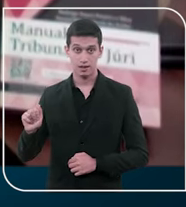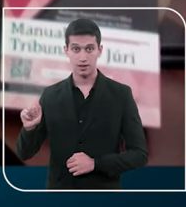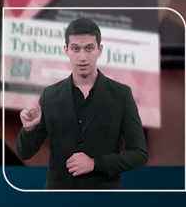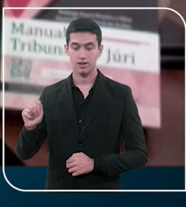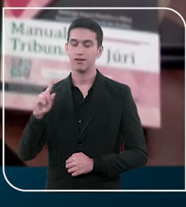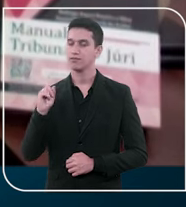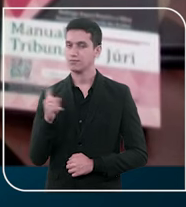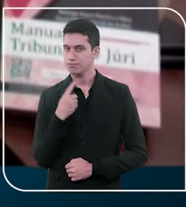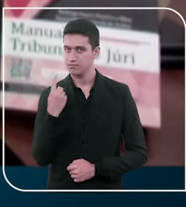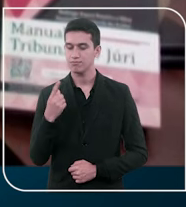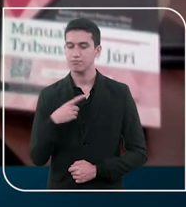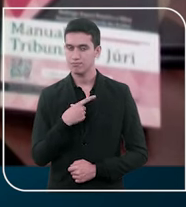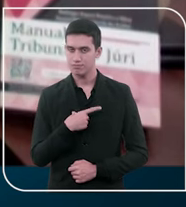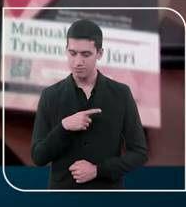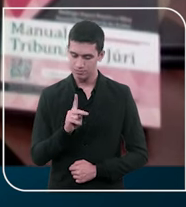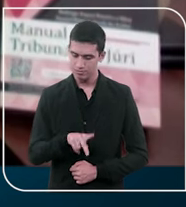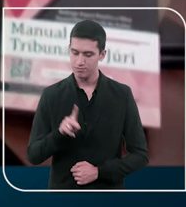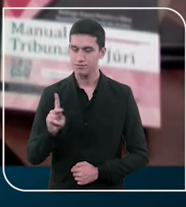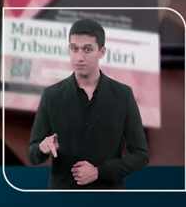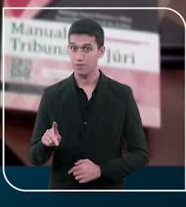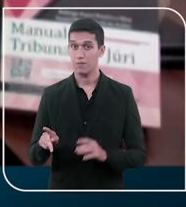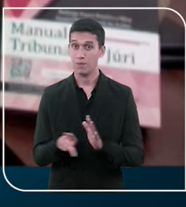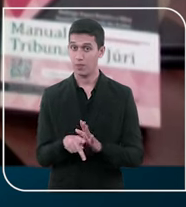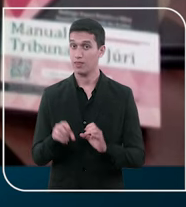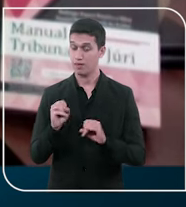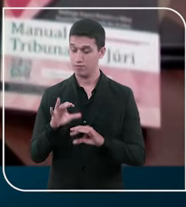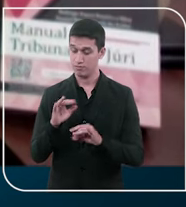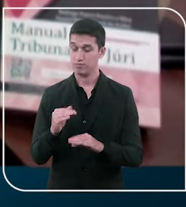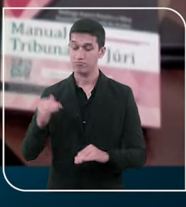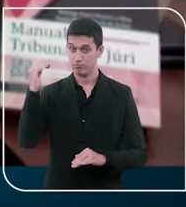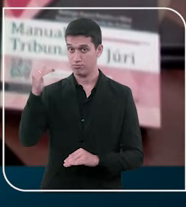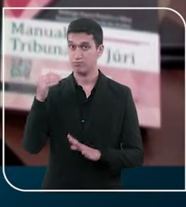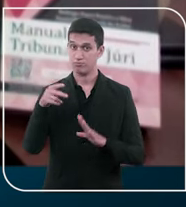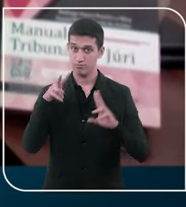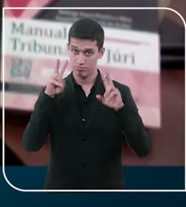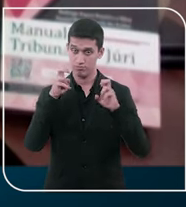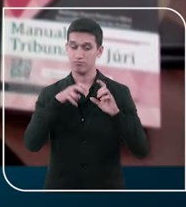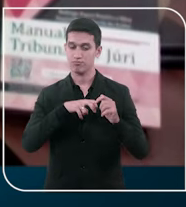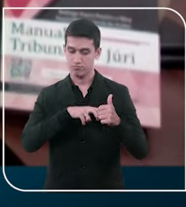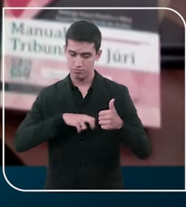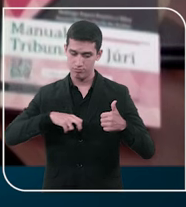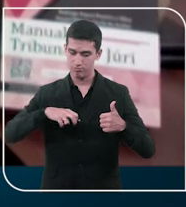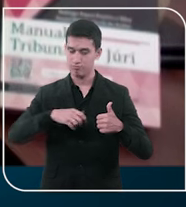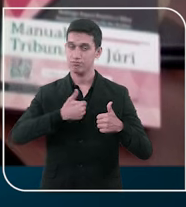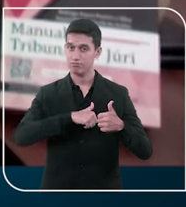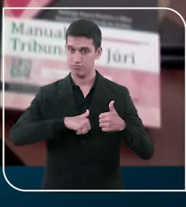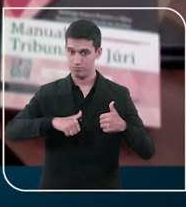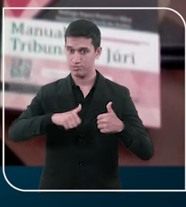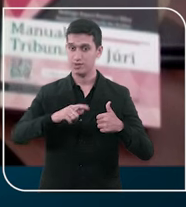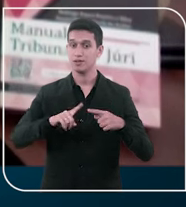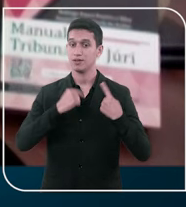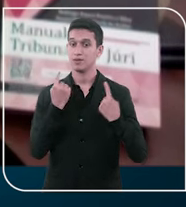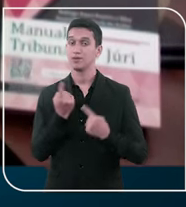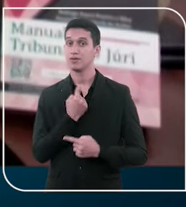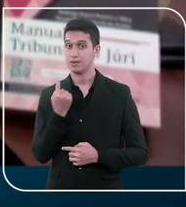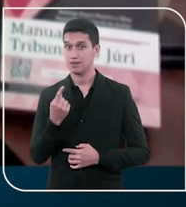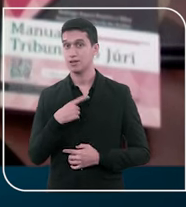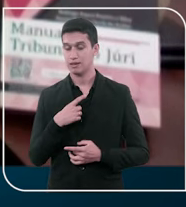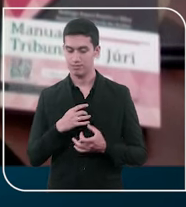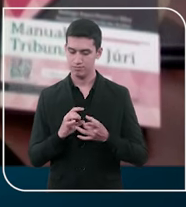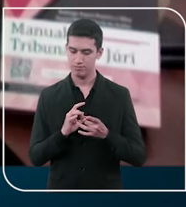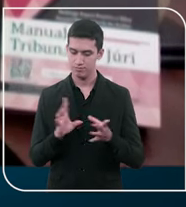Tashi. Nós que somos professores de uma pós-graduação em Tribunal do Júri, então